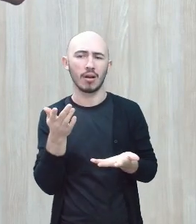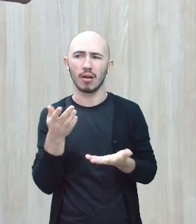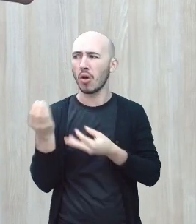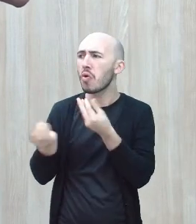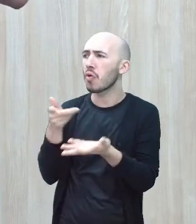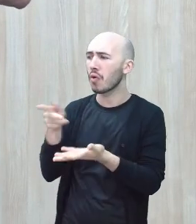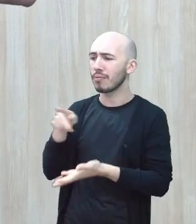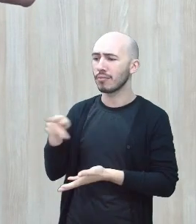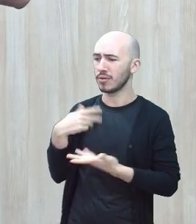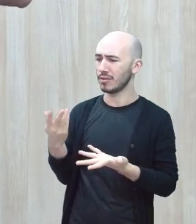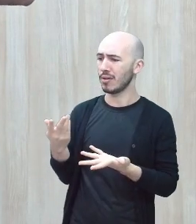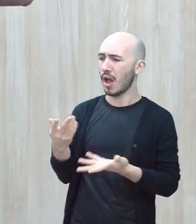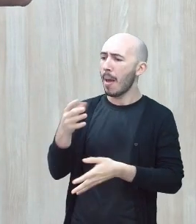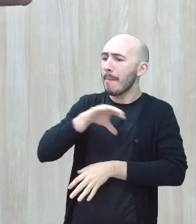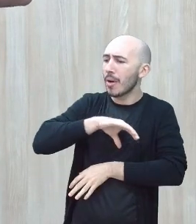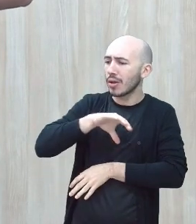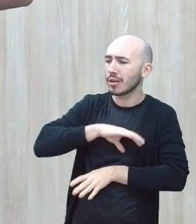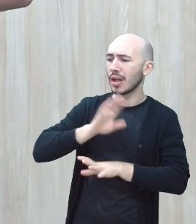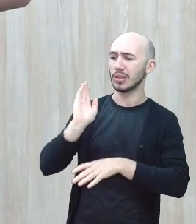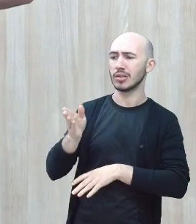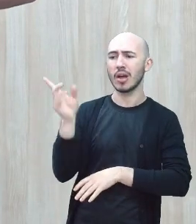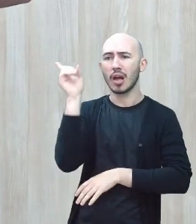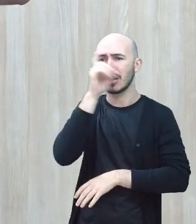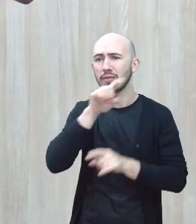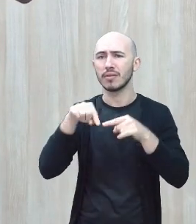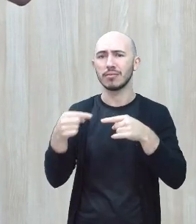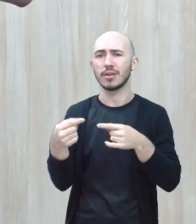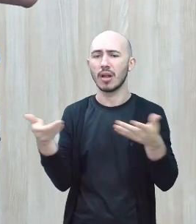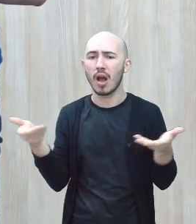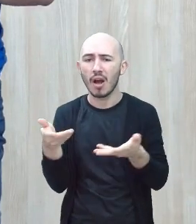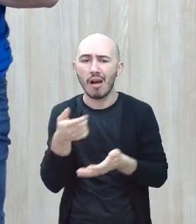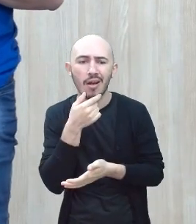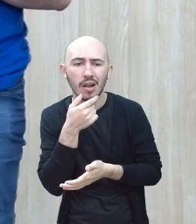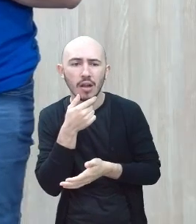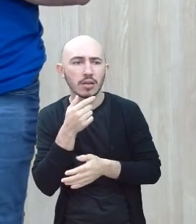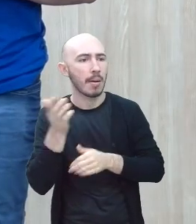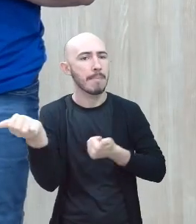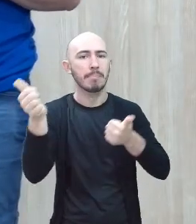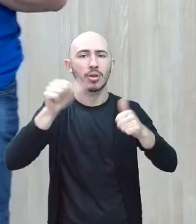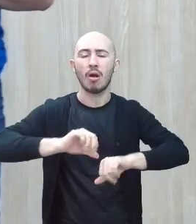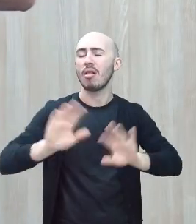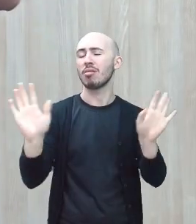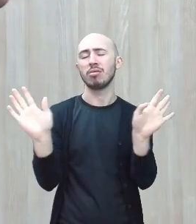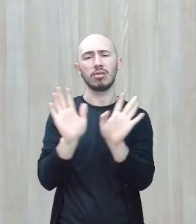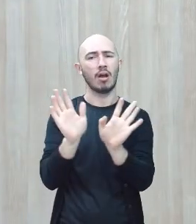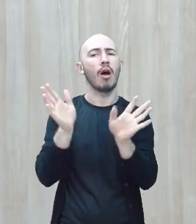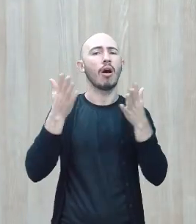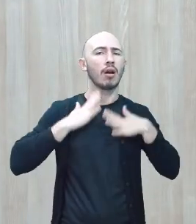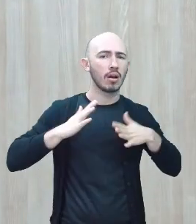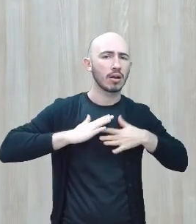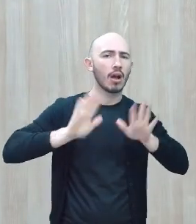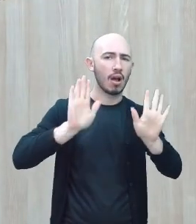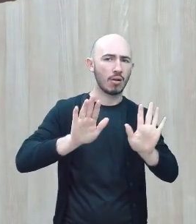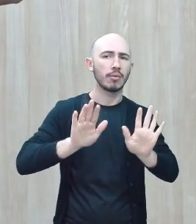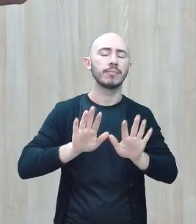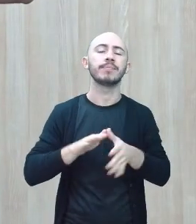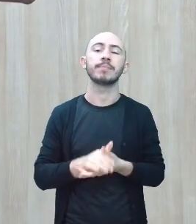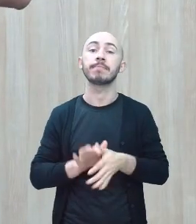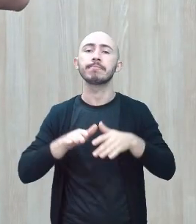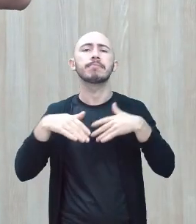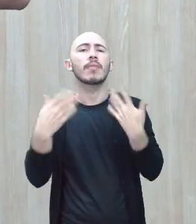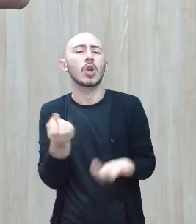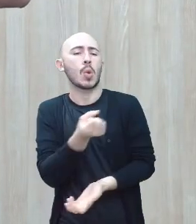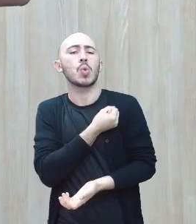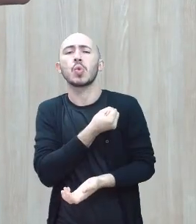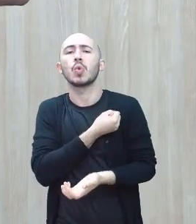que a gente vai mostrar só o doce para você, tá certo assim? Então vamos lá. De onde começou a ideia dos números?